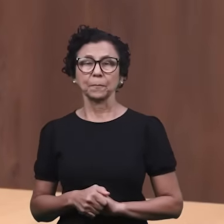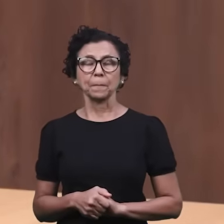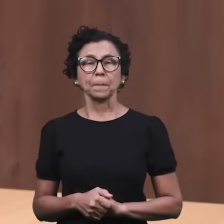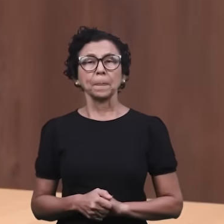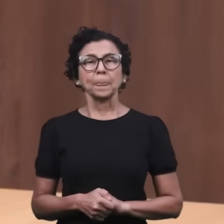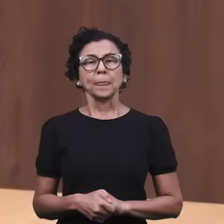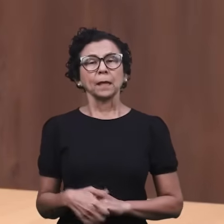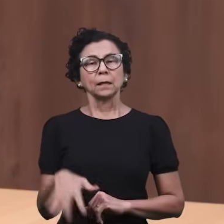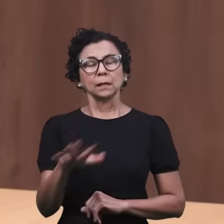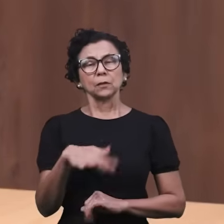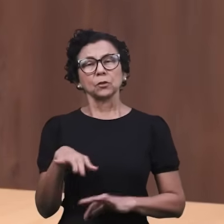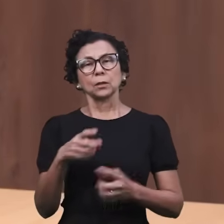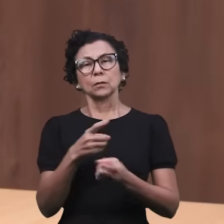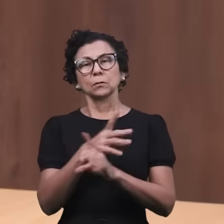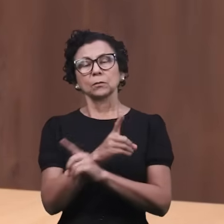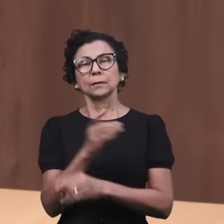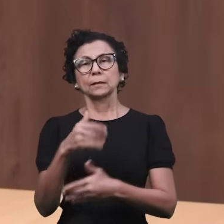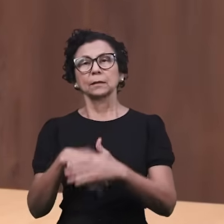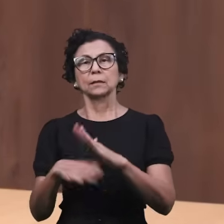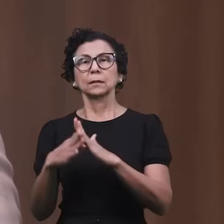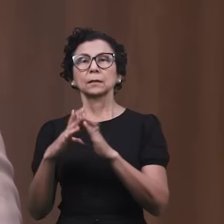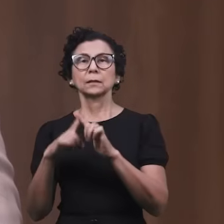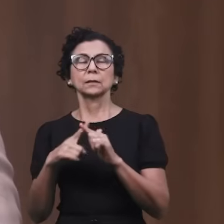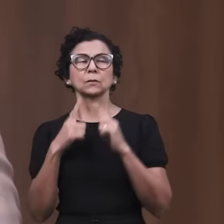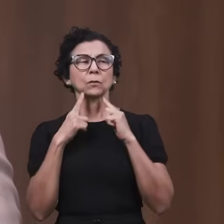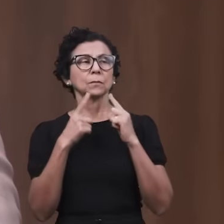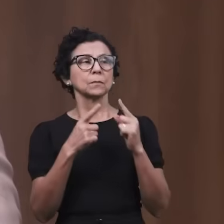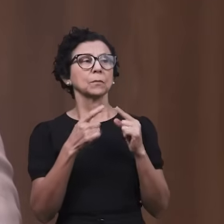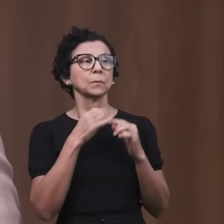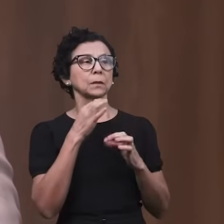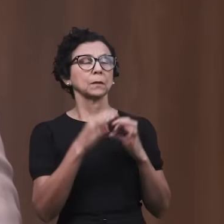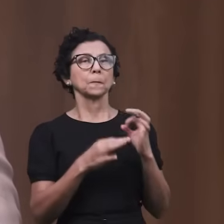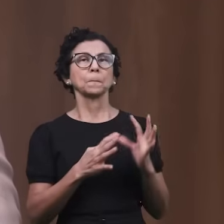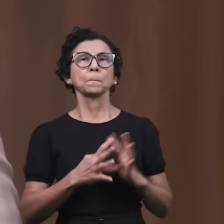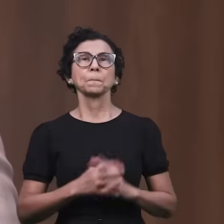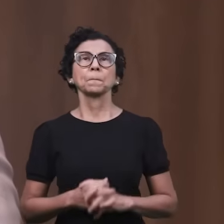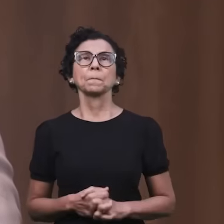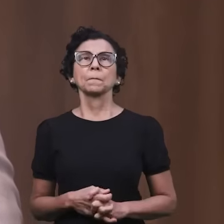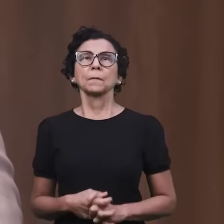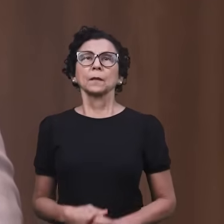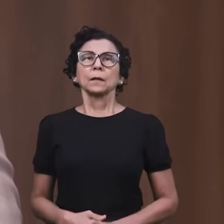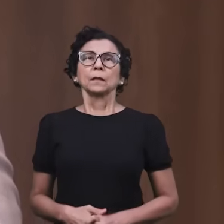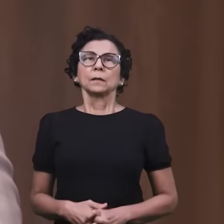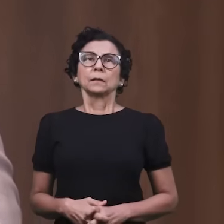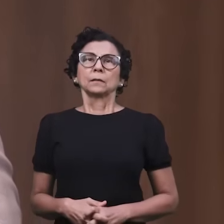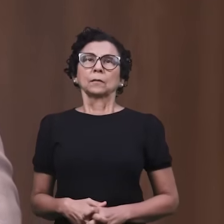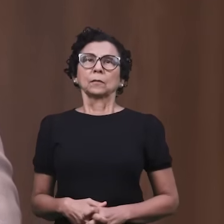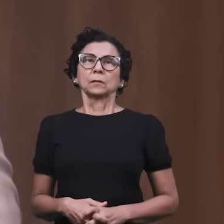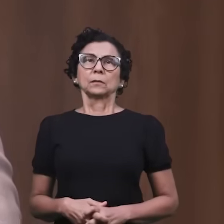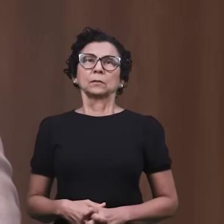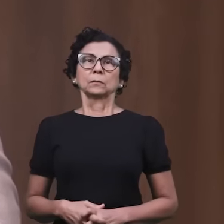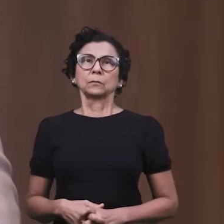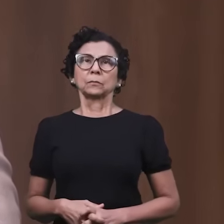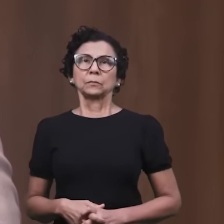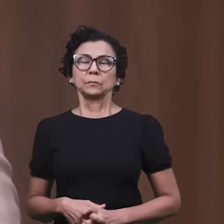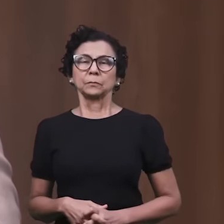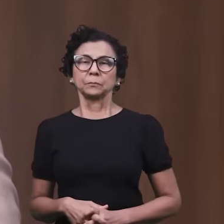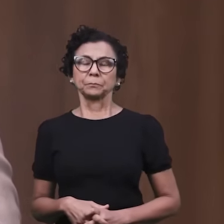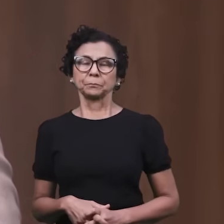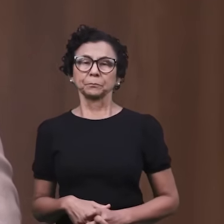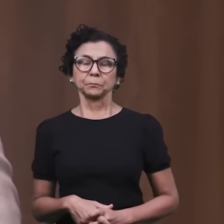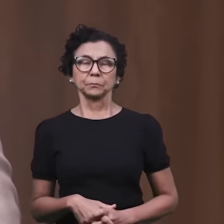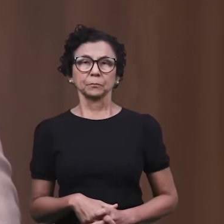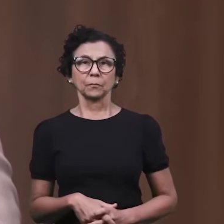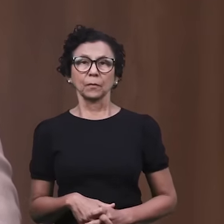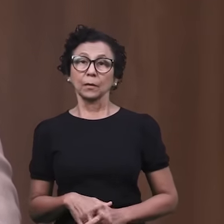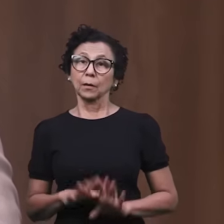da doutrina, no trabalho dentro da igreja? Primeiramente, pastor Amadeu, a responsabilidade do ministério